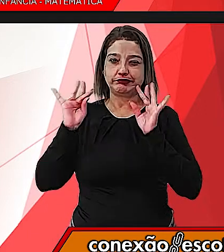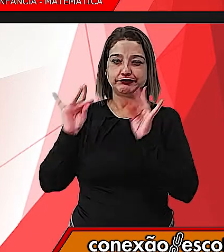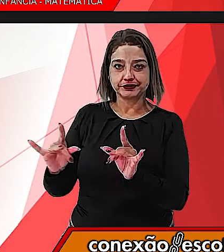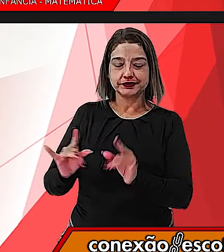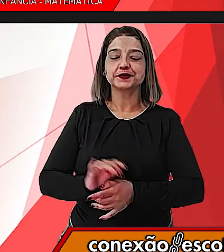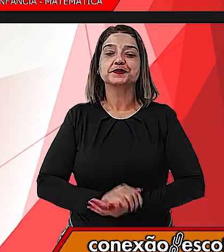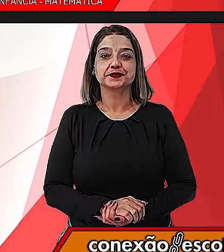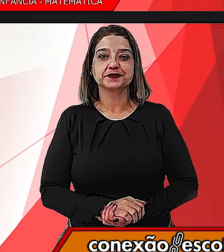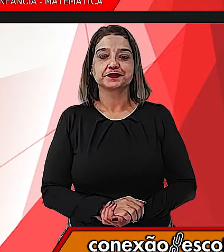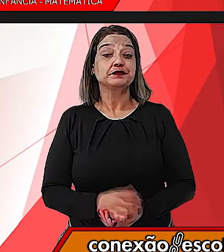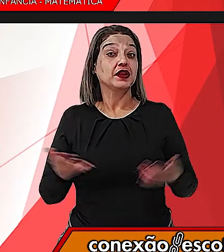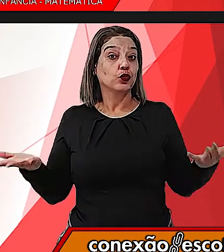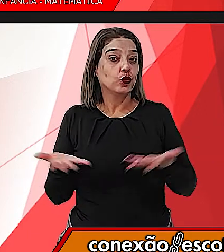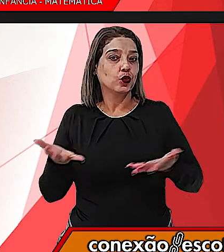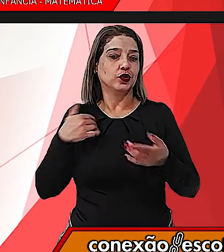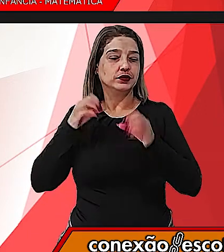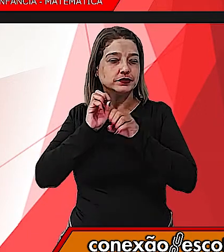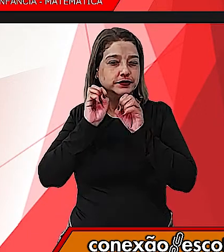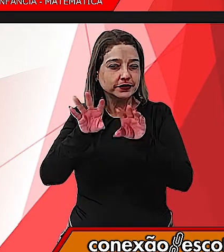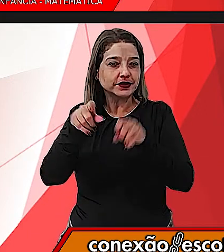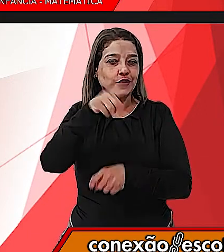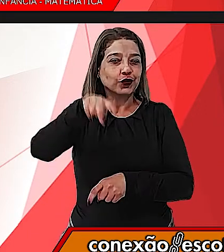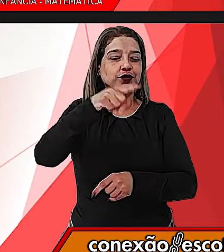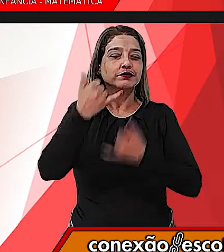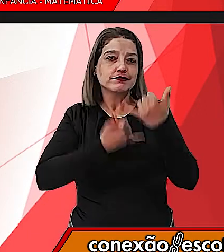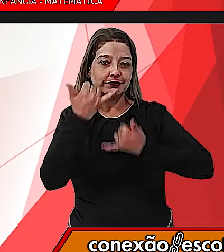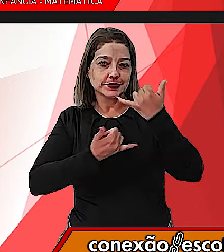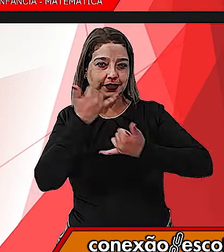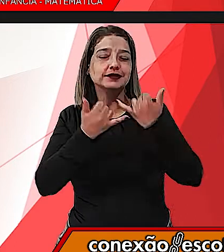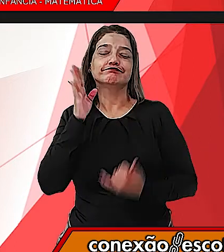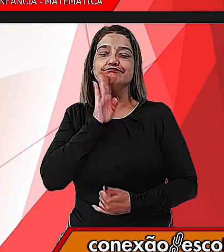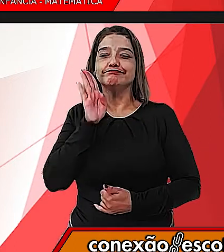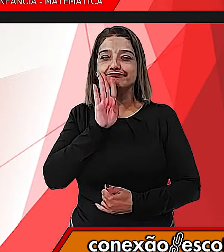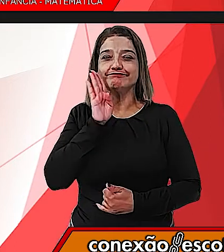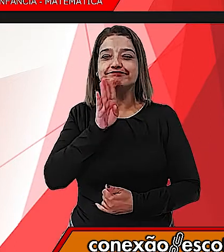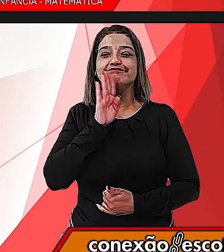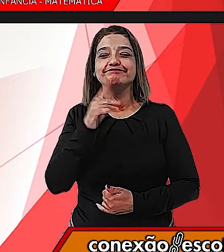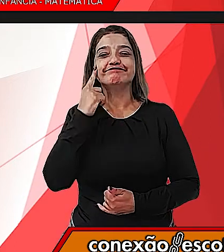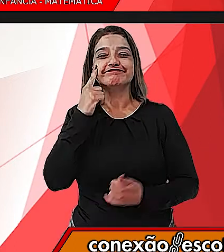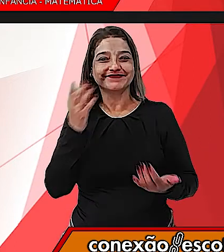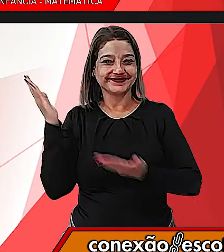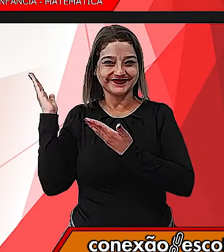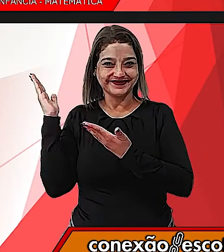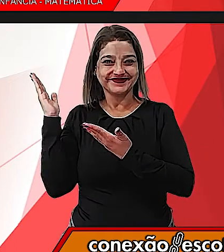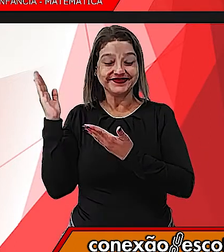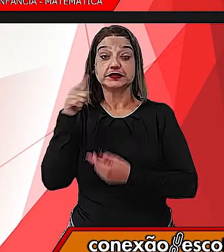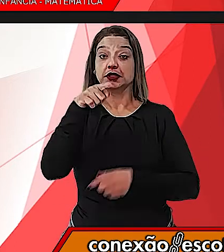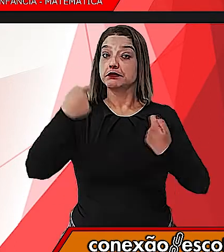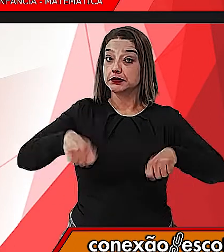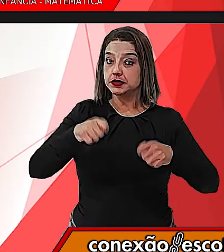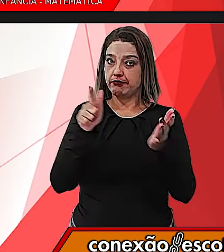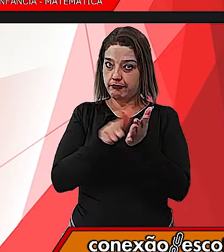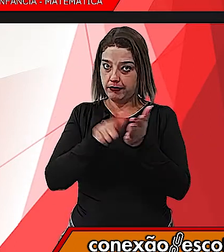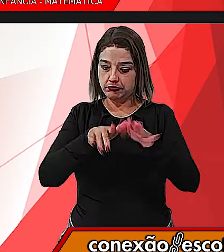Agora eu vou ensinar para vocês a fazer um jogo muito legal. Você vai precisar